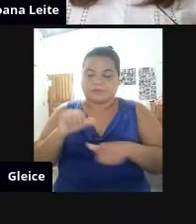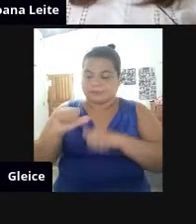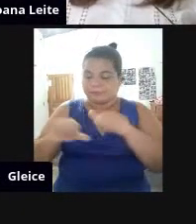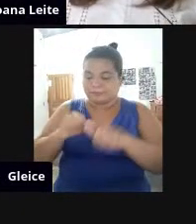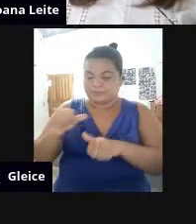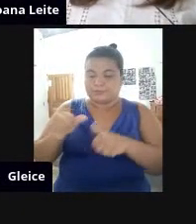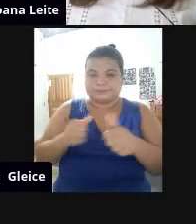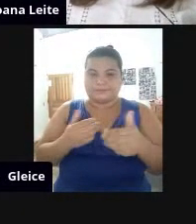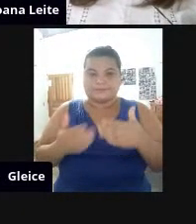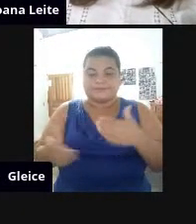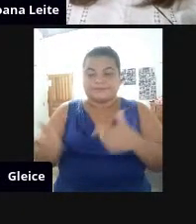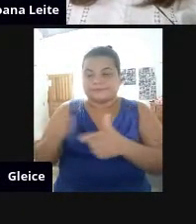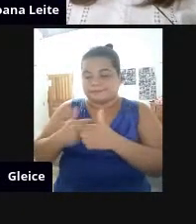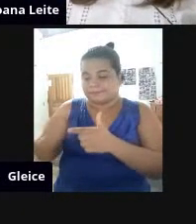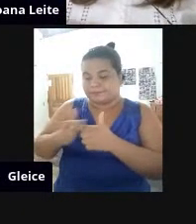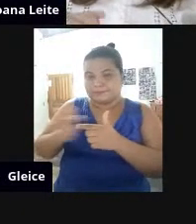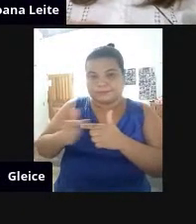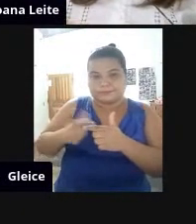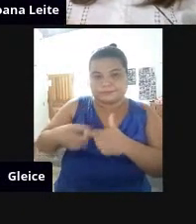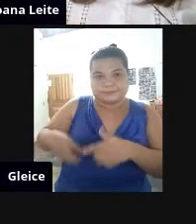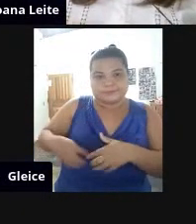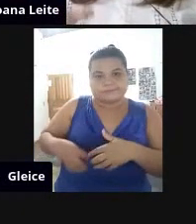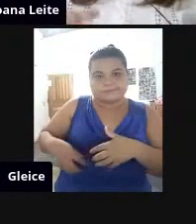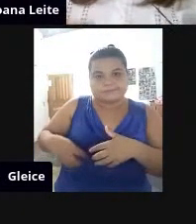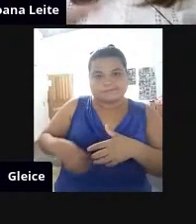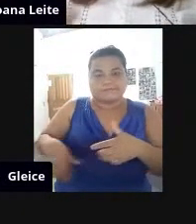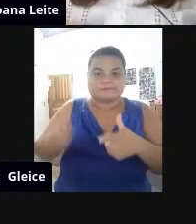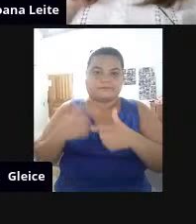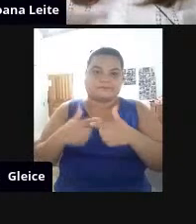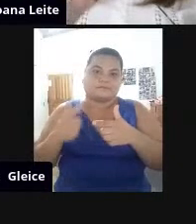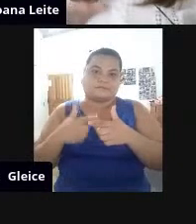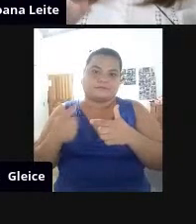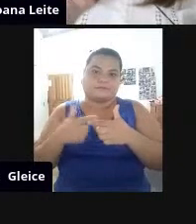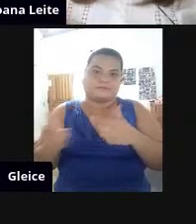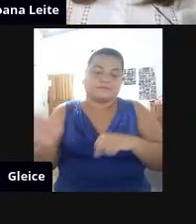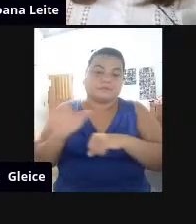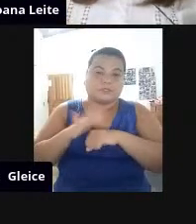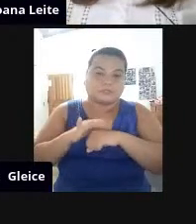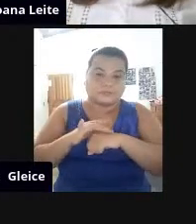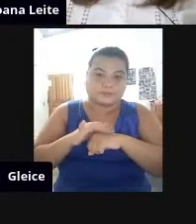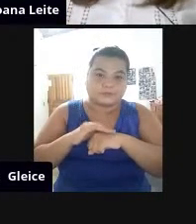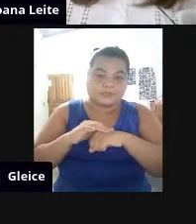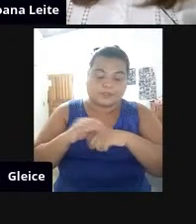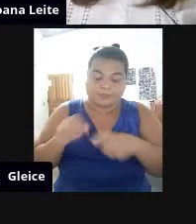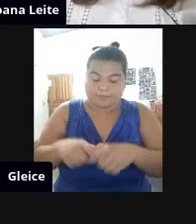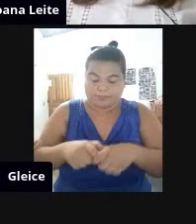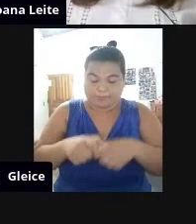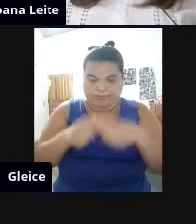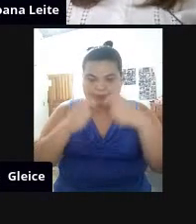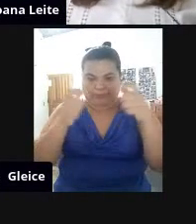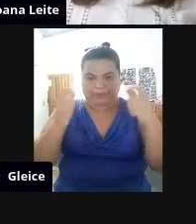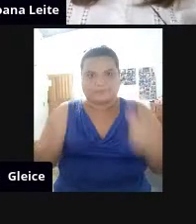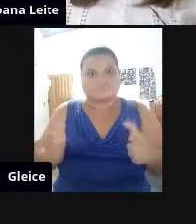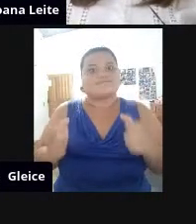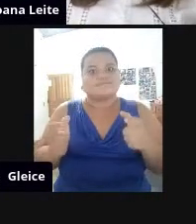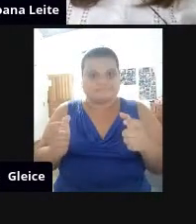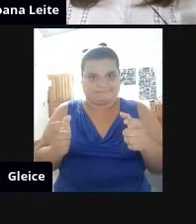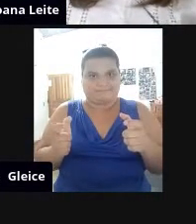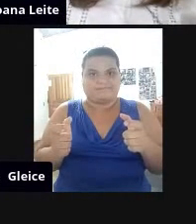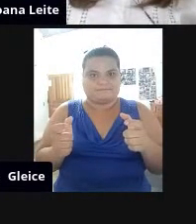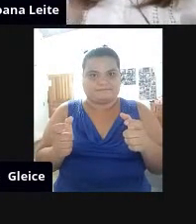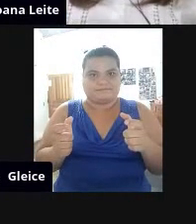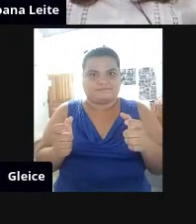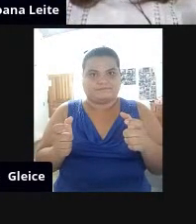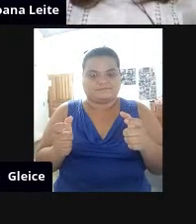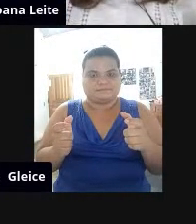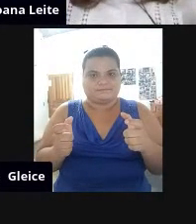desbalanço aí nesse controle bacteriano. As bactérias patogênicas tendem a proliferar mais, né, aumentar no número, e as bactérias